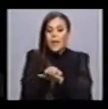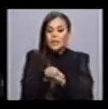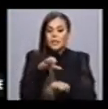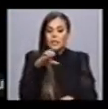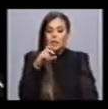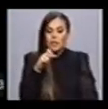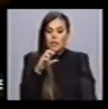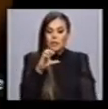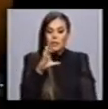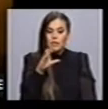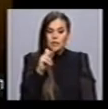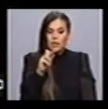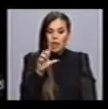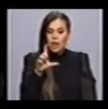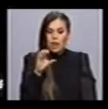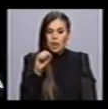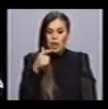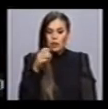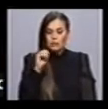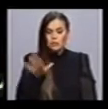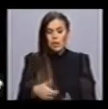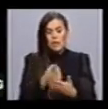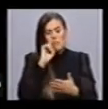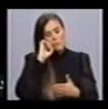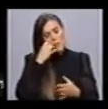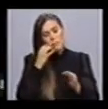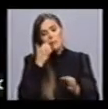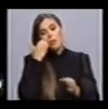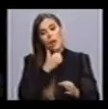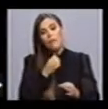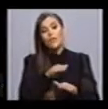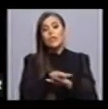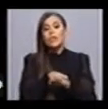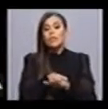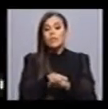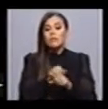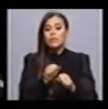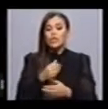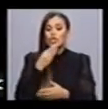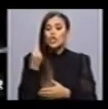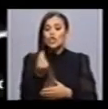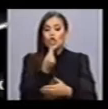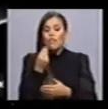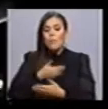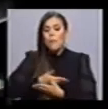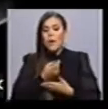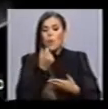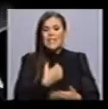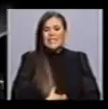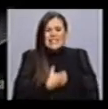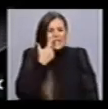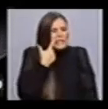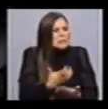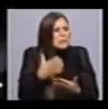muito afetados com essas perturbações do campo magnético da Terra. E os cachalotes jovens, quase bebés, sentem ainda mais